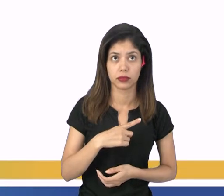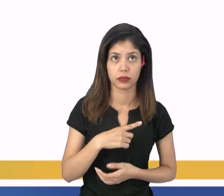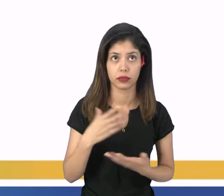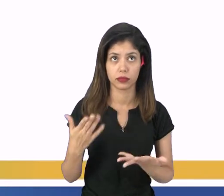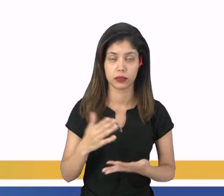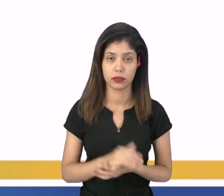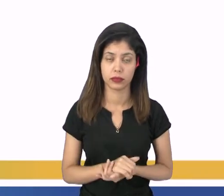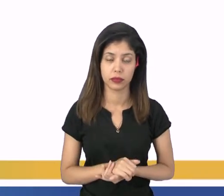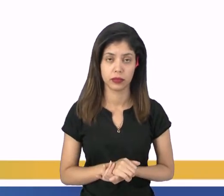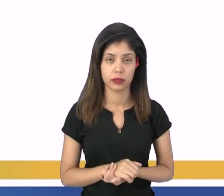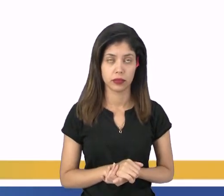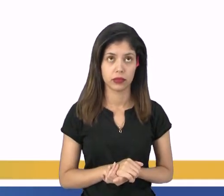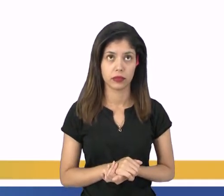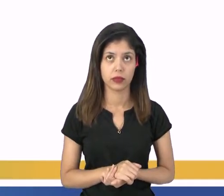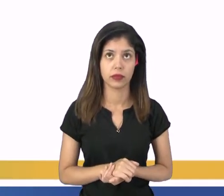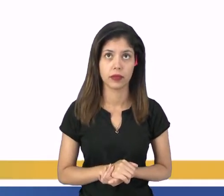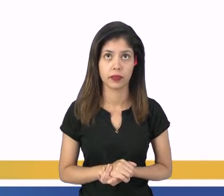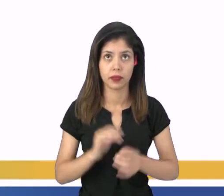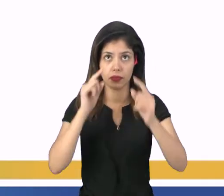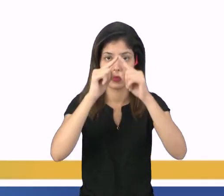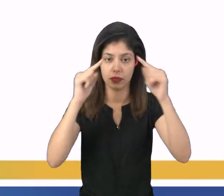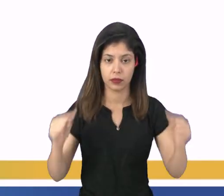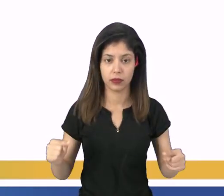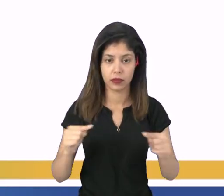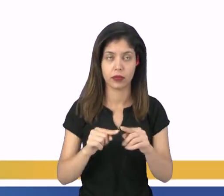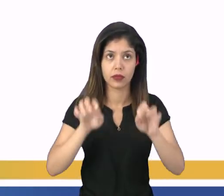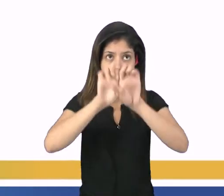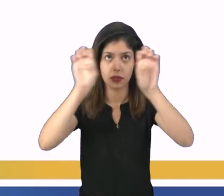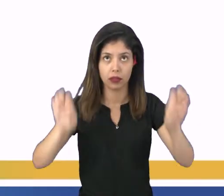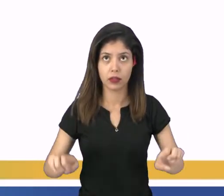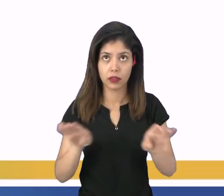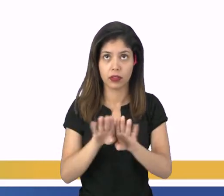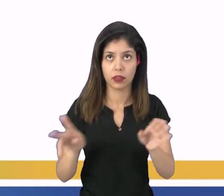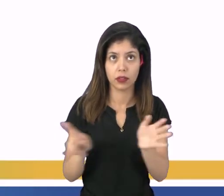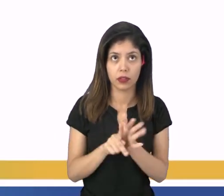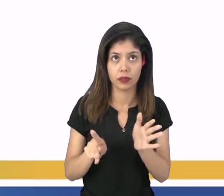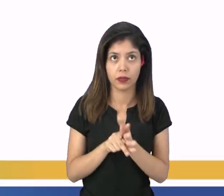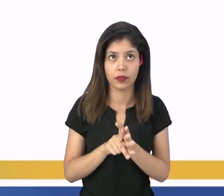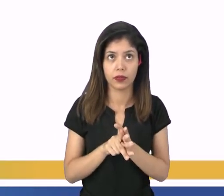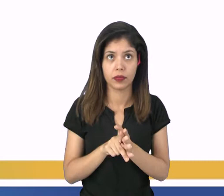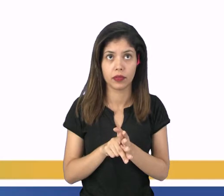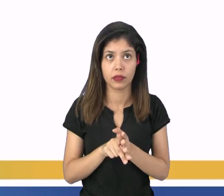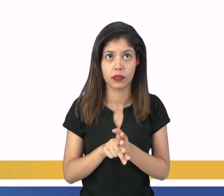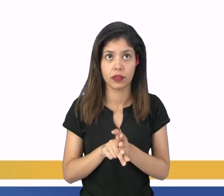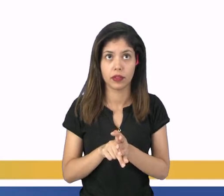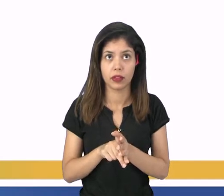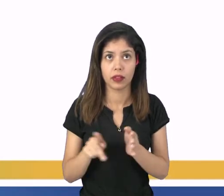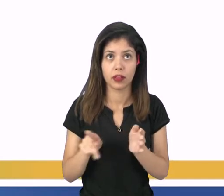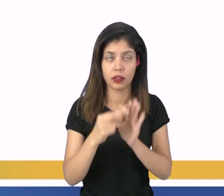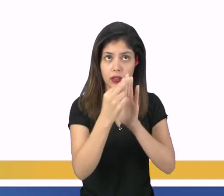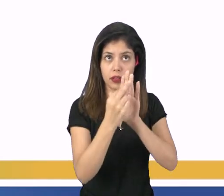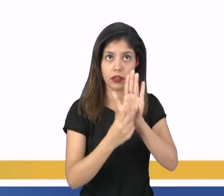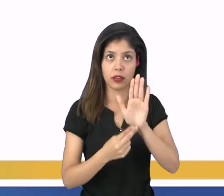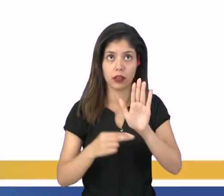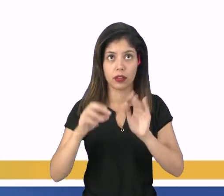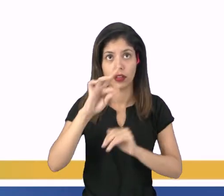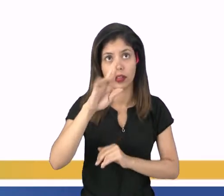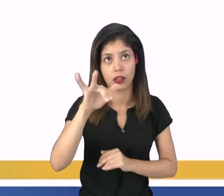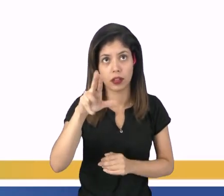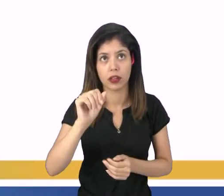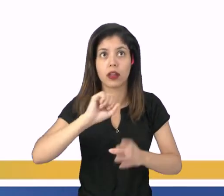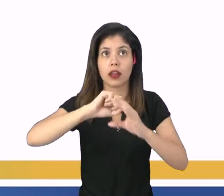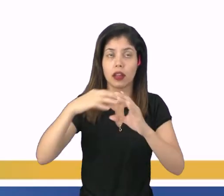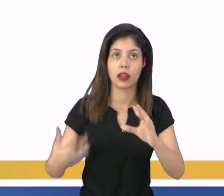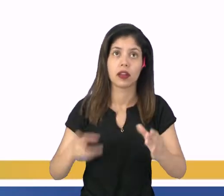incas. Tá? Aqui nós vamos ter uma estrutura da agricultura, né, que era padrão de arquipélago, né? Ou seja, tinha as mesmas